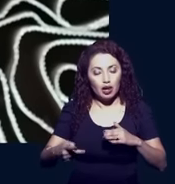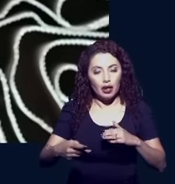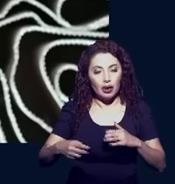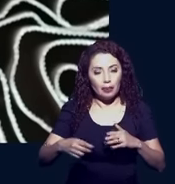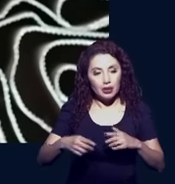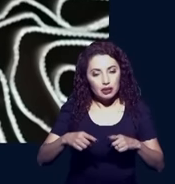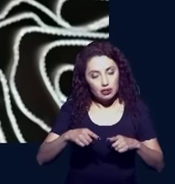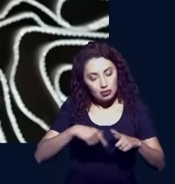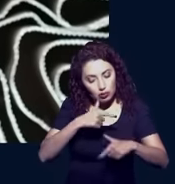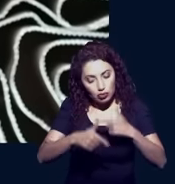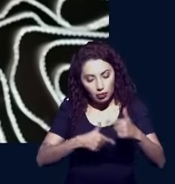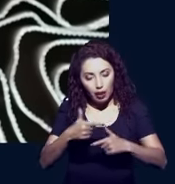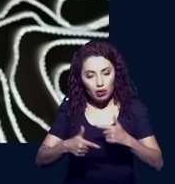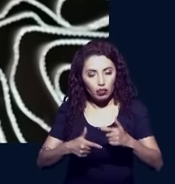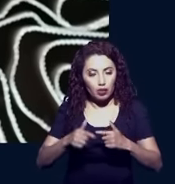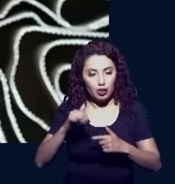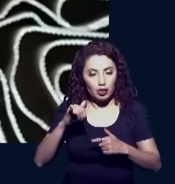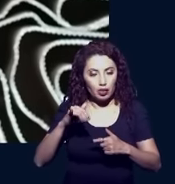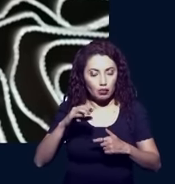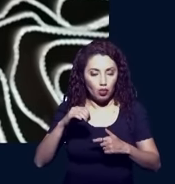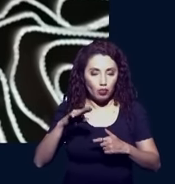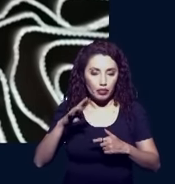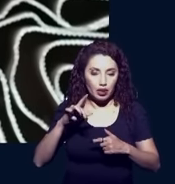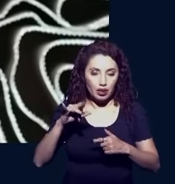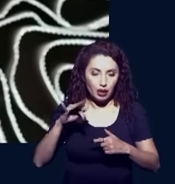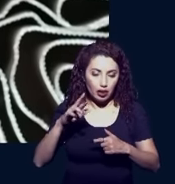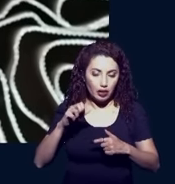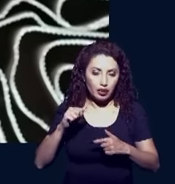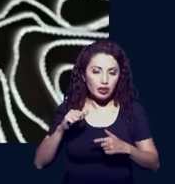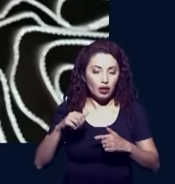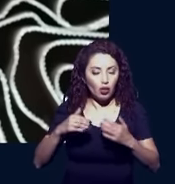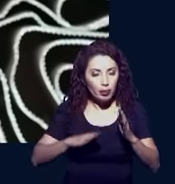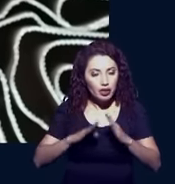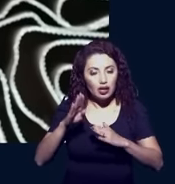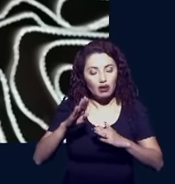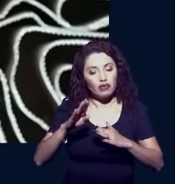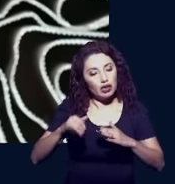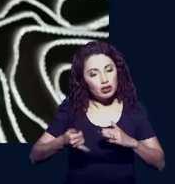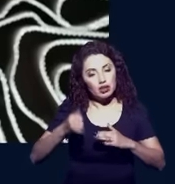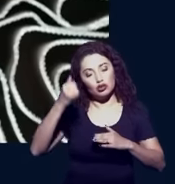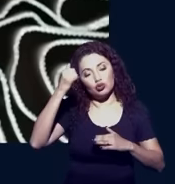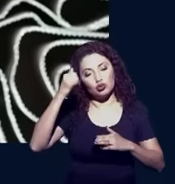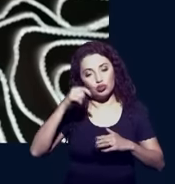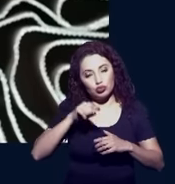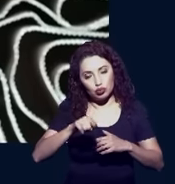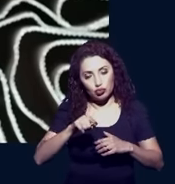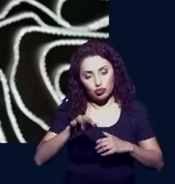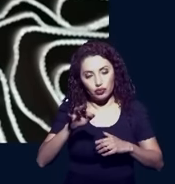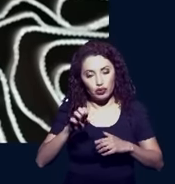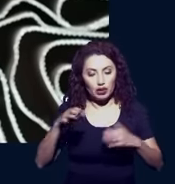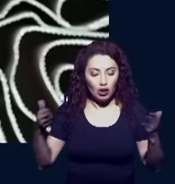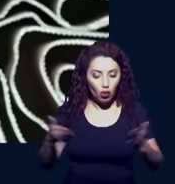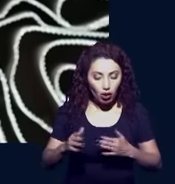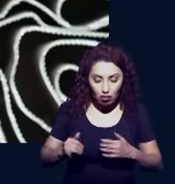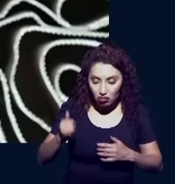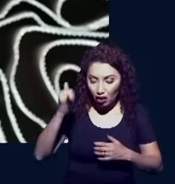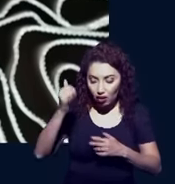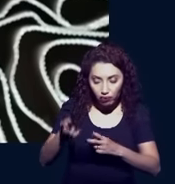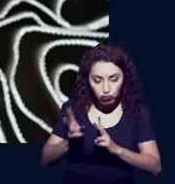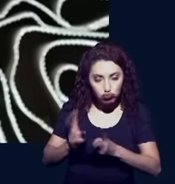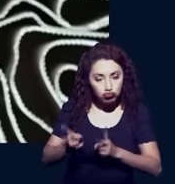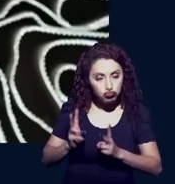imediato porque a taxa era flutuante ela subia junto com o taxa de juro do Fed Hoje em dia a maioria dos mortgage são taxas fixas